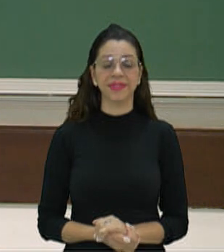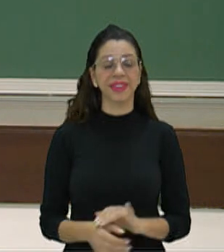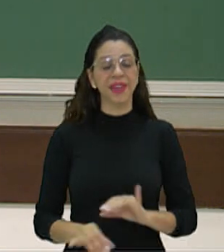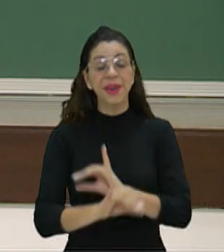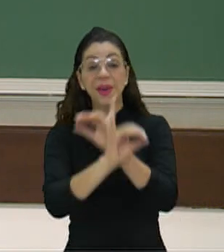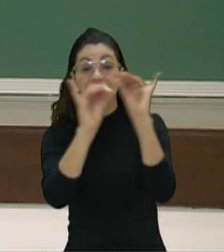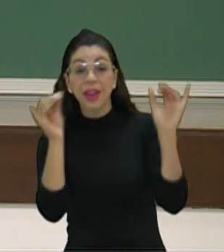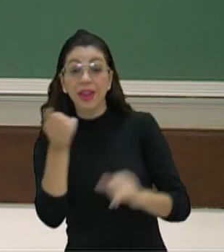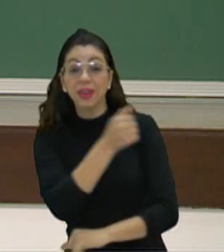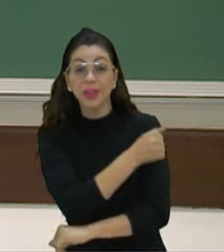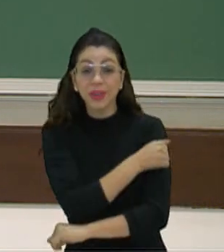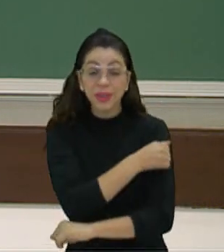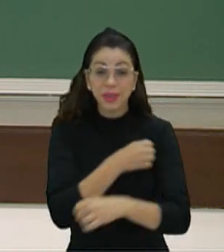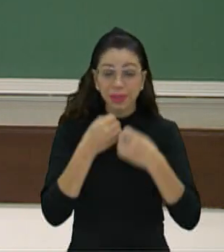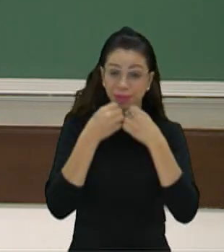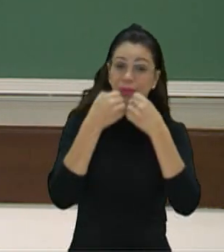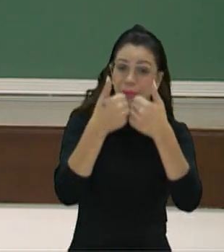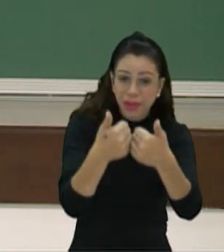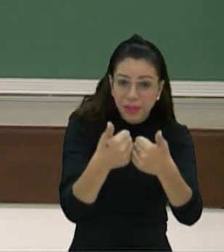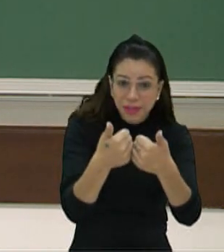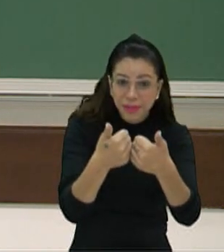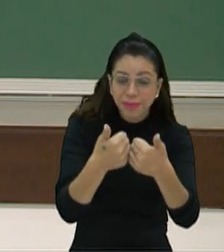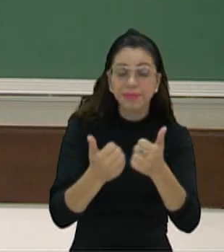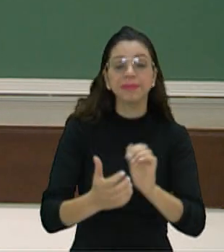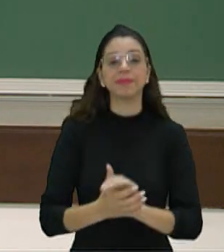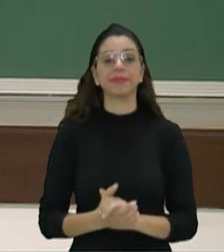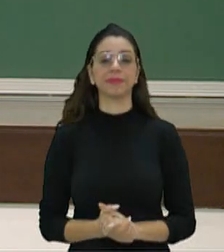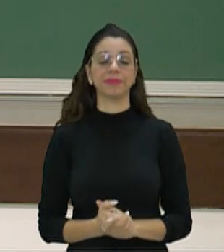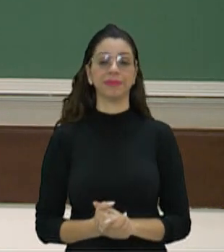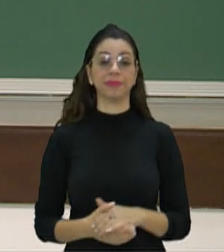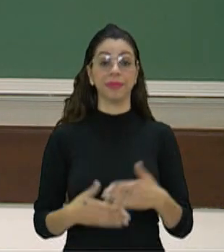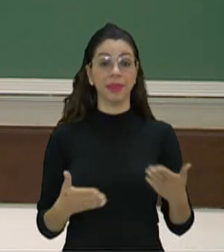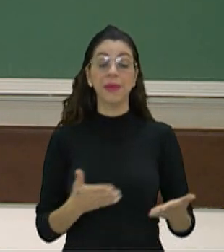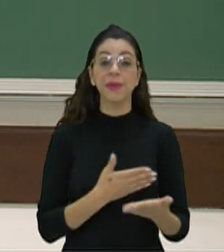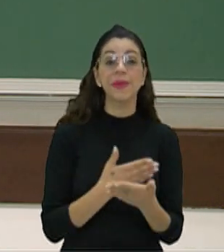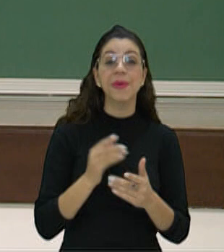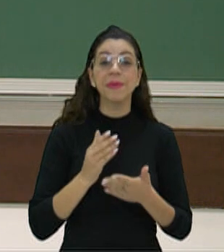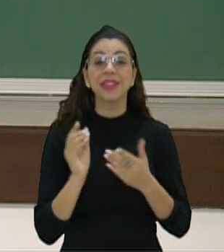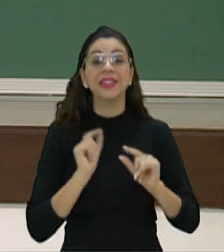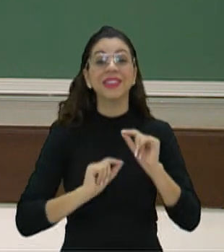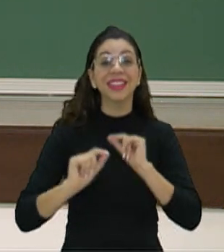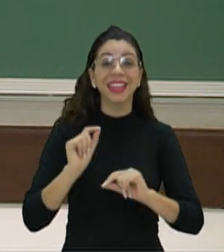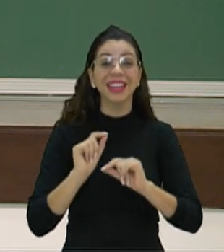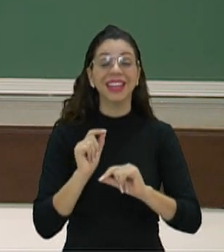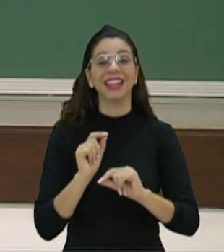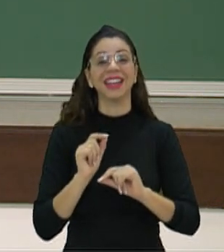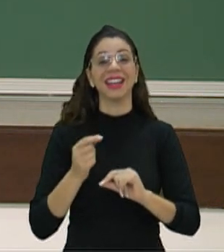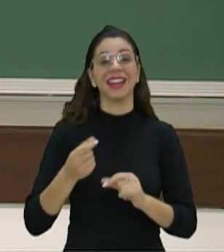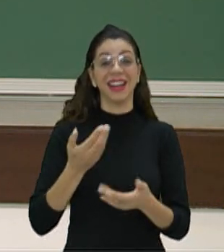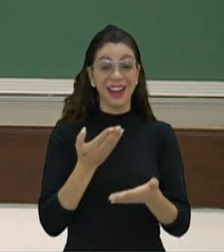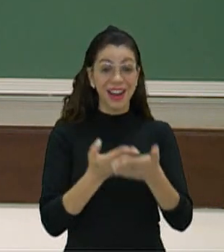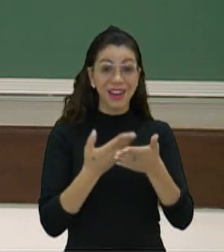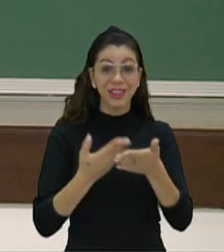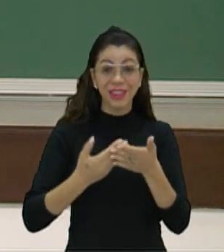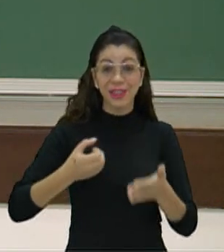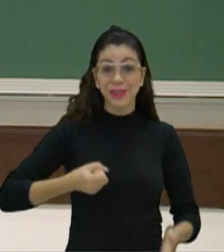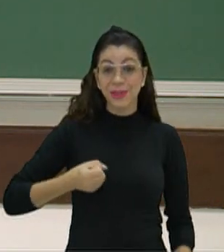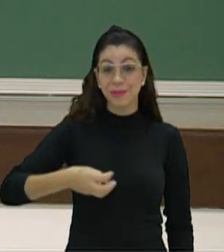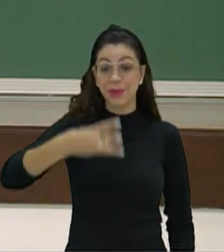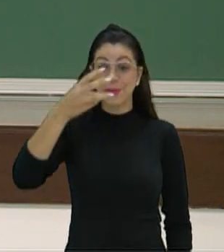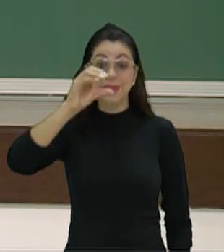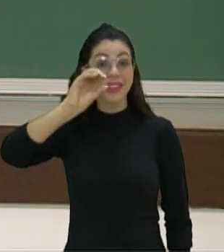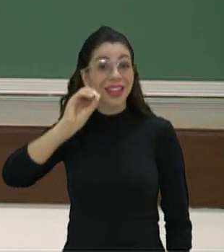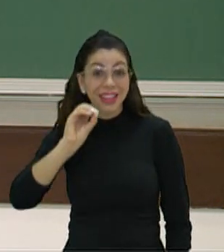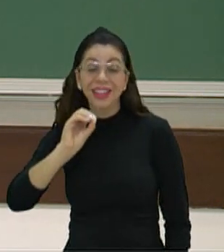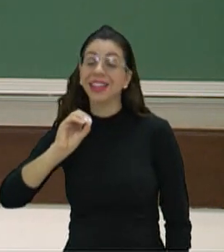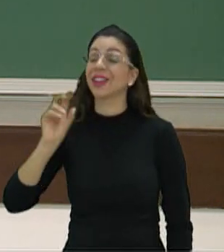Hello students, how's it going? Tudo bem com vocês? Cara, chegamos na nossa aula de número 30. Olha quanta coisa que a gente já aprendeu